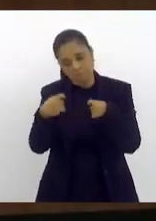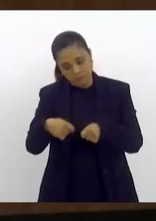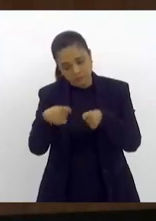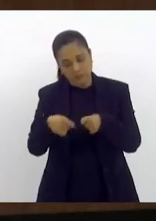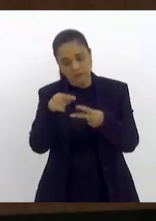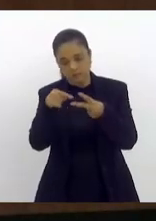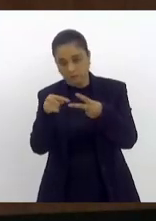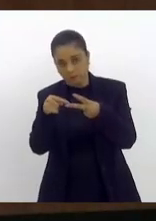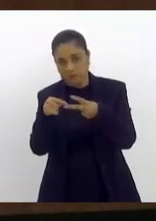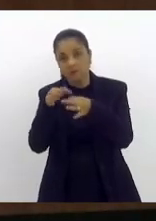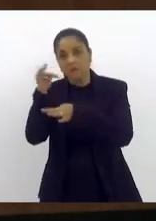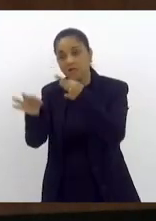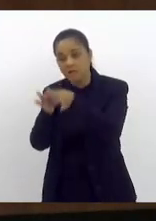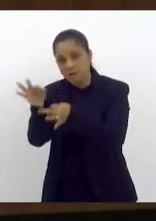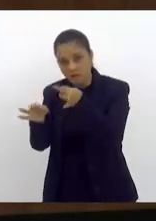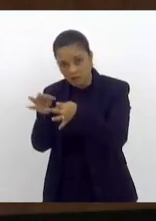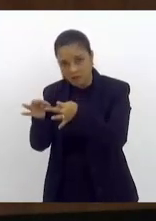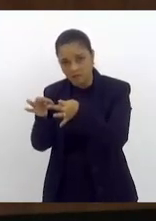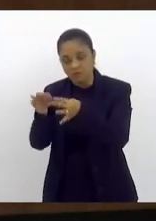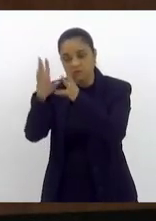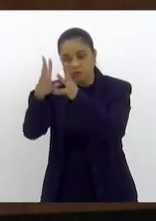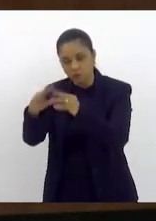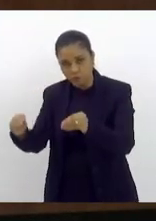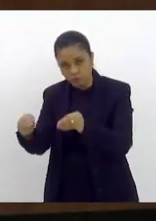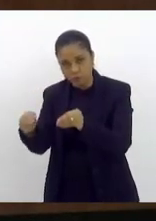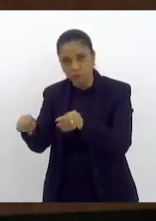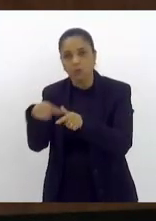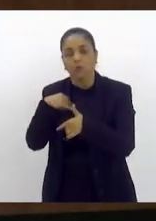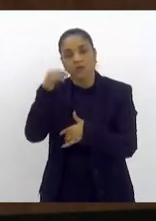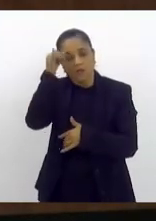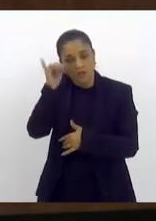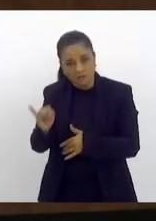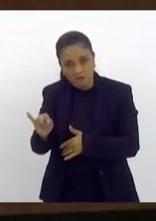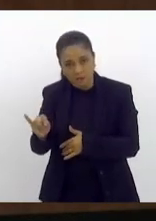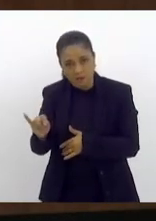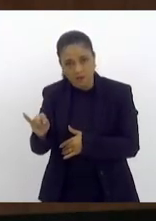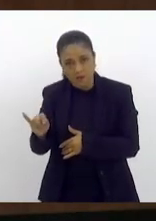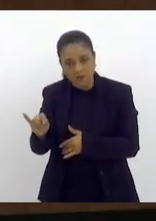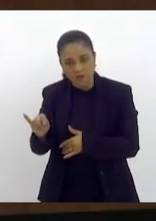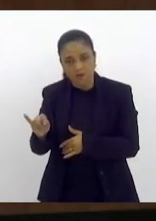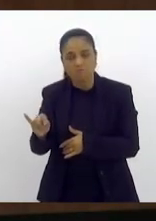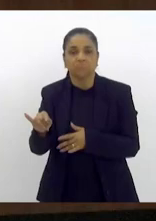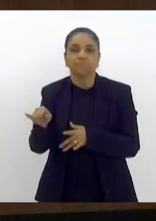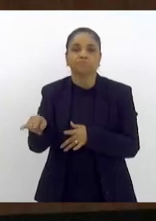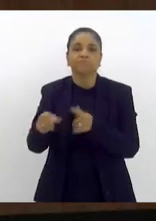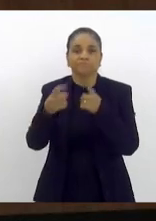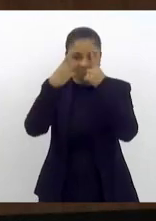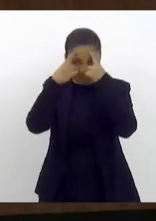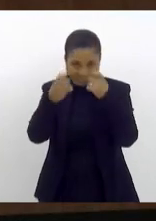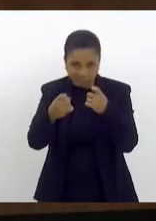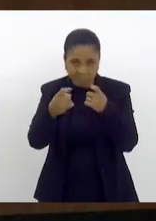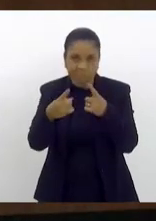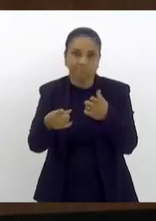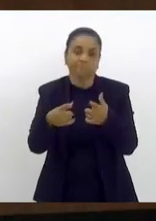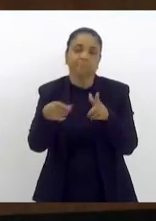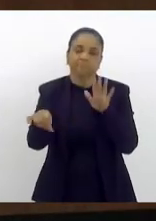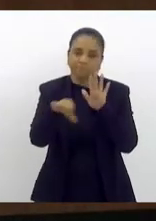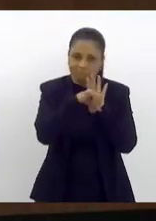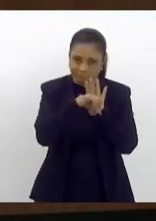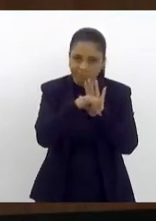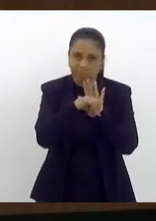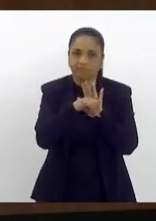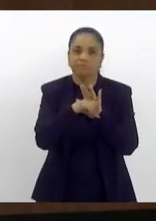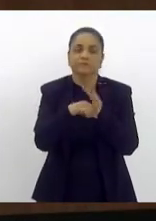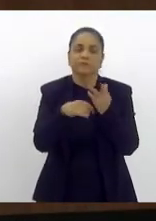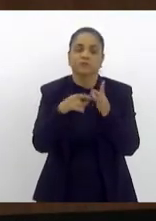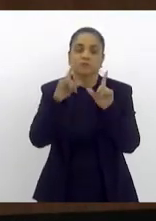e reprimir, de fato, inibir, coibir imediatamente para tentar minimizar essa